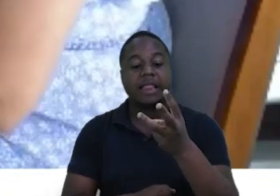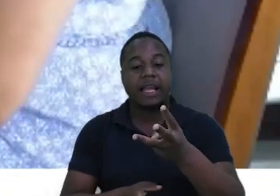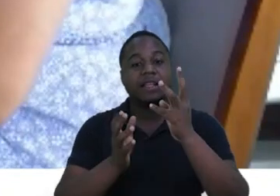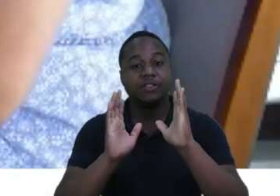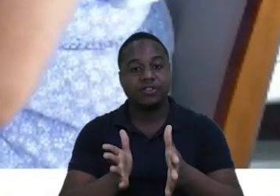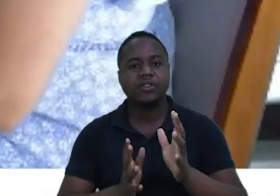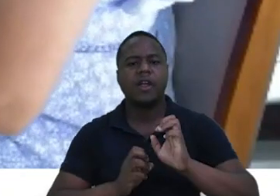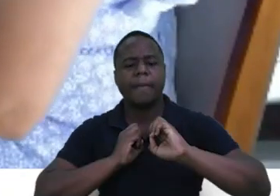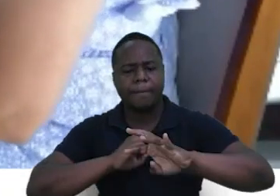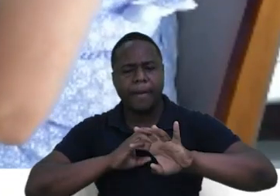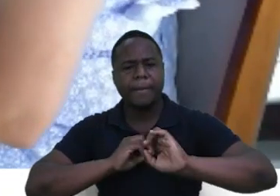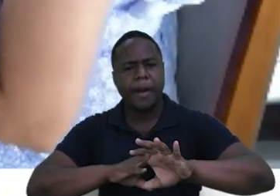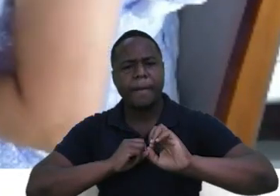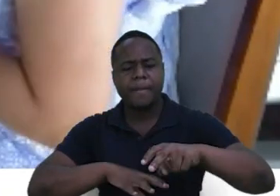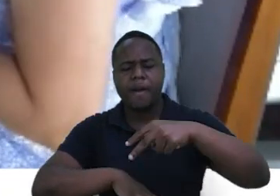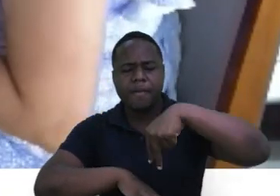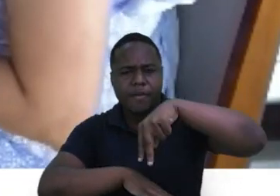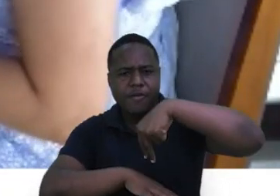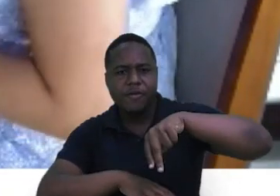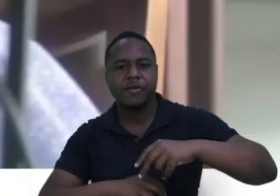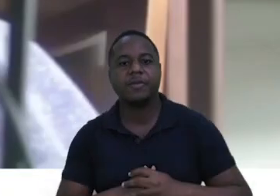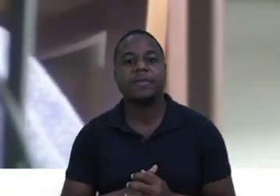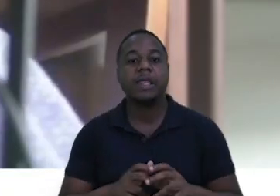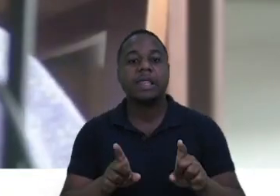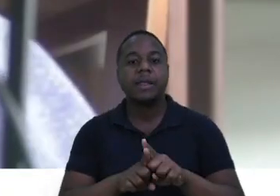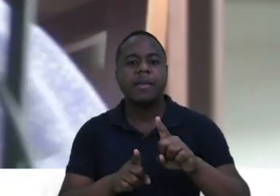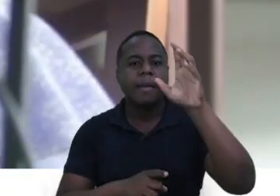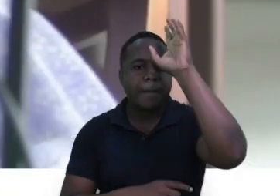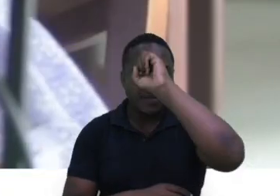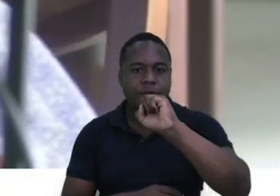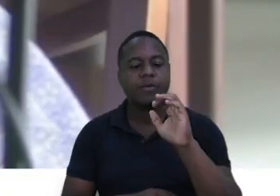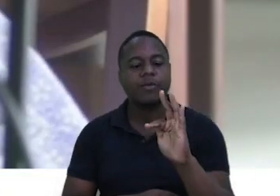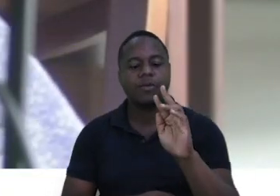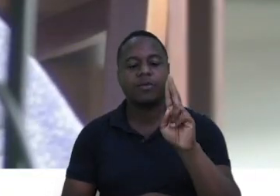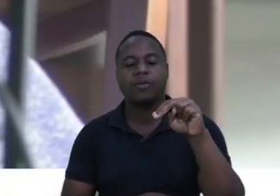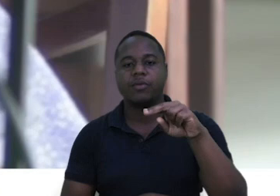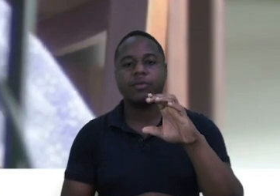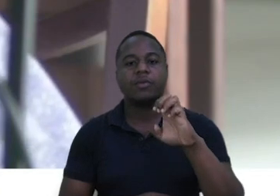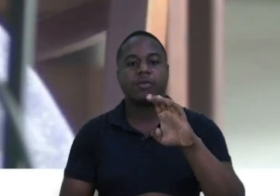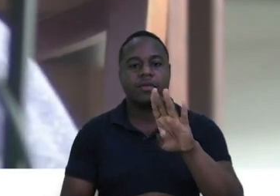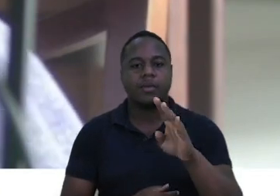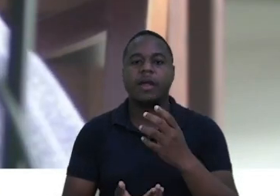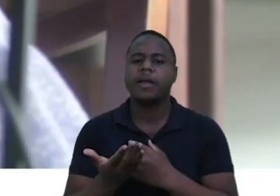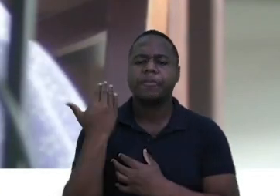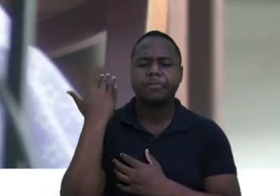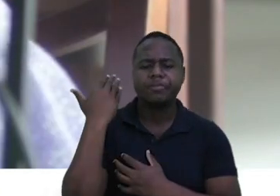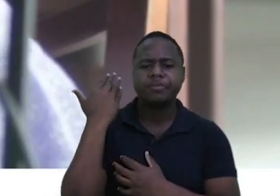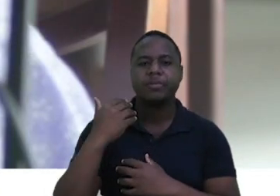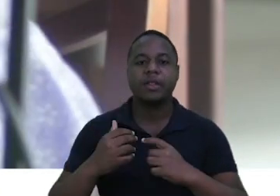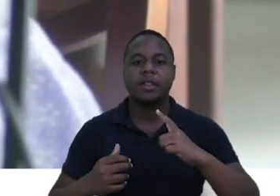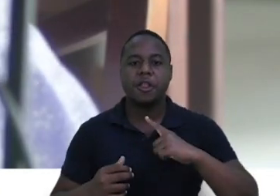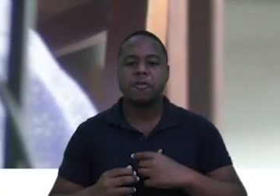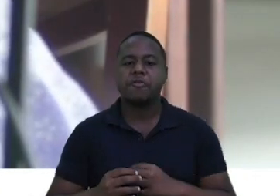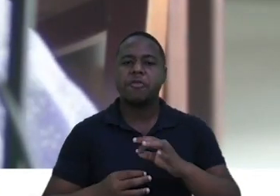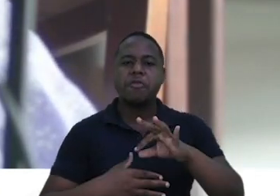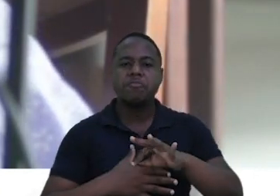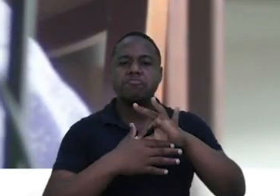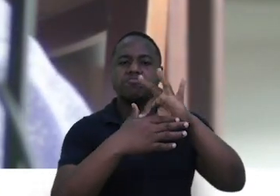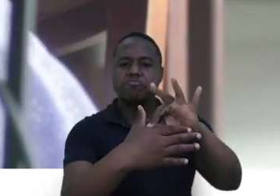experiência nesse processo. Foi aluno da FUNCEB e recebeu, há pouco tempo atrás, a monção